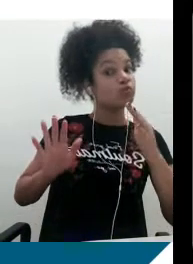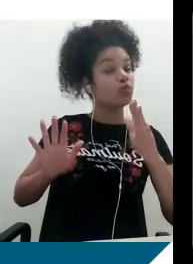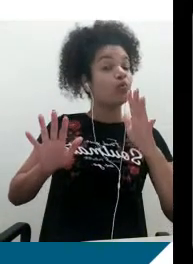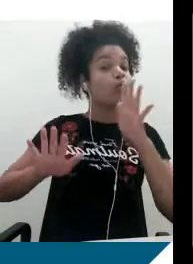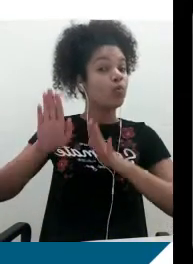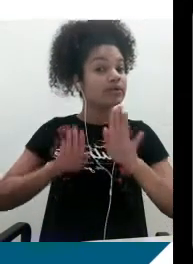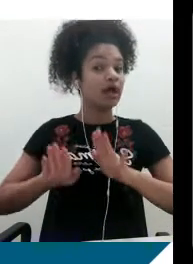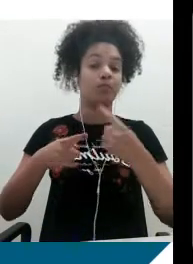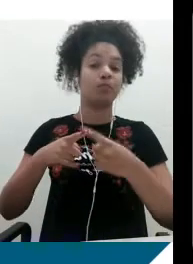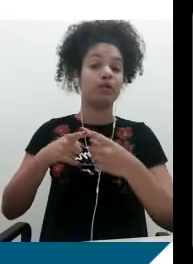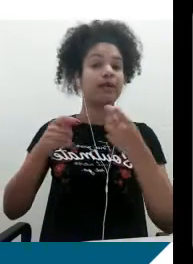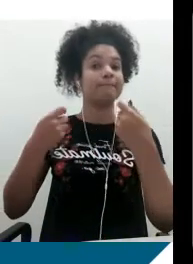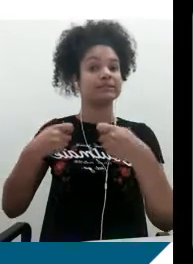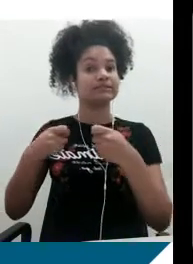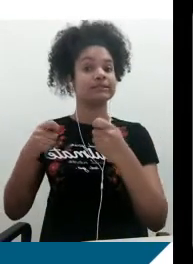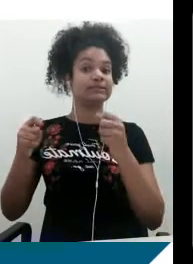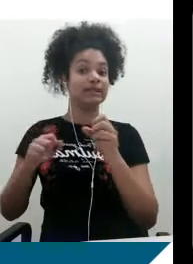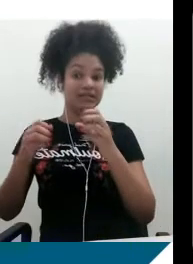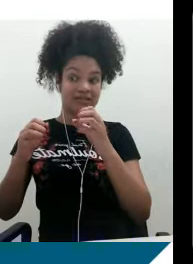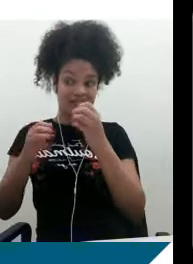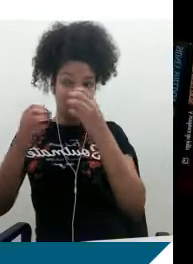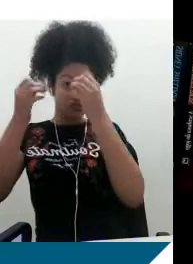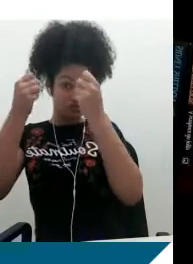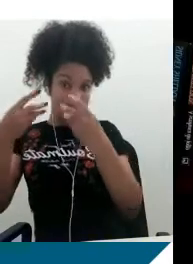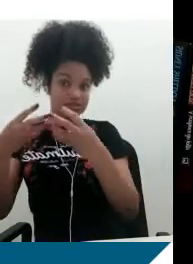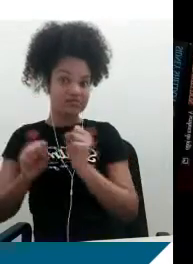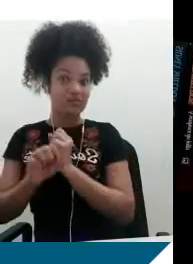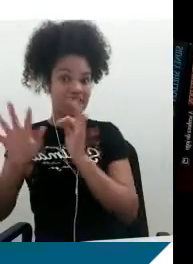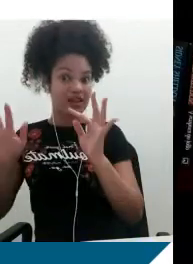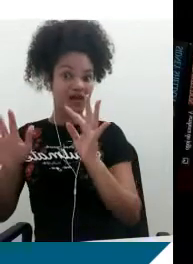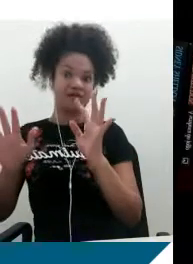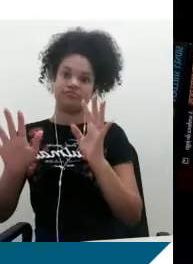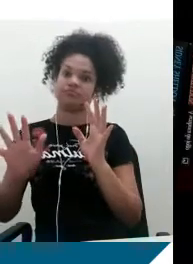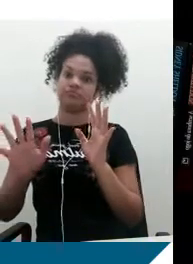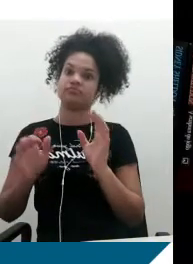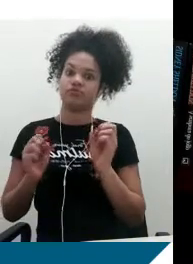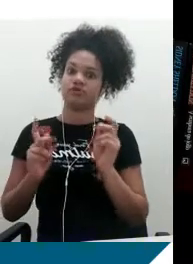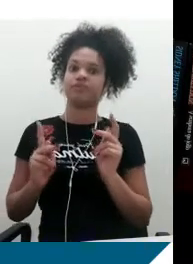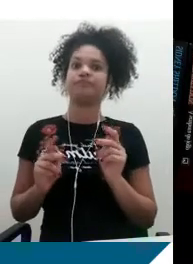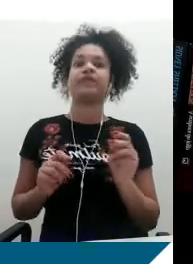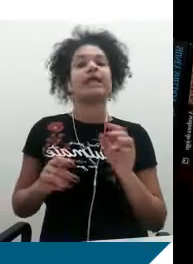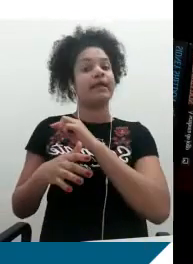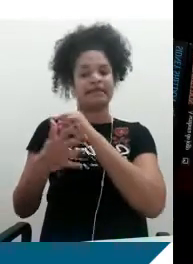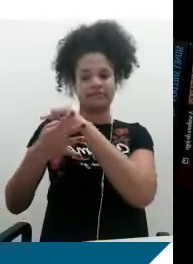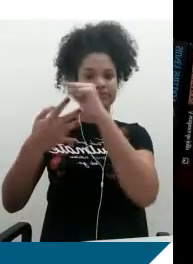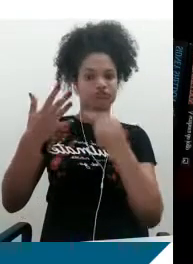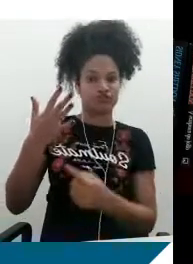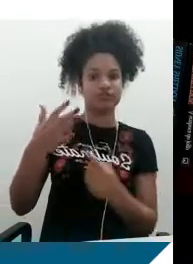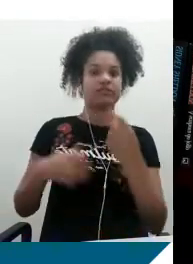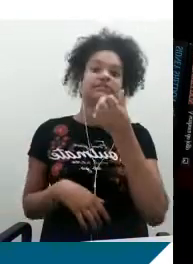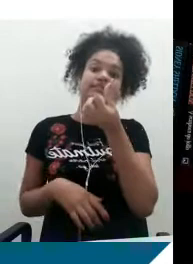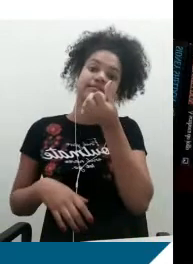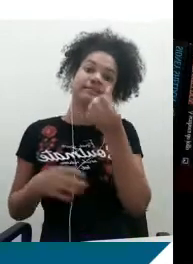é definir algo da forma correta, da forma adequada, ok? Bom, essas foram as 6 estratégias de